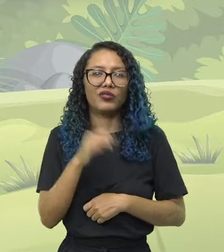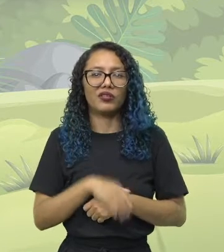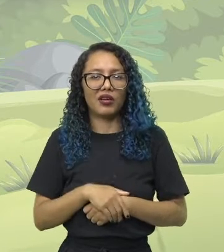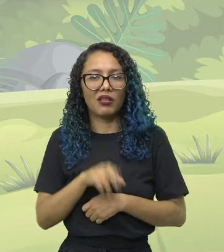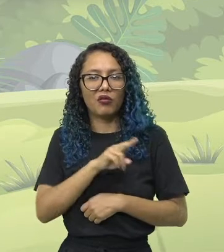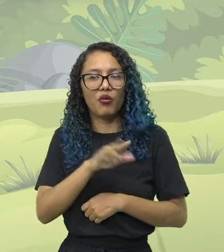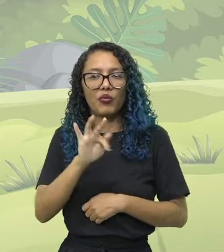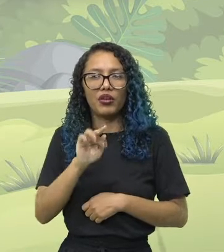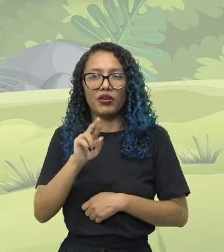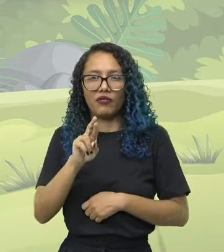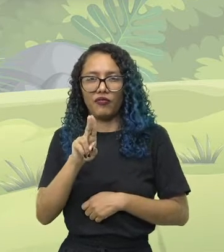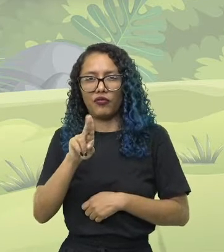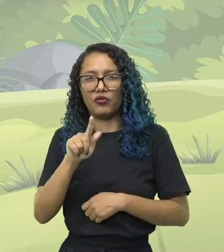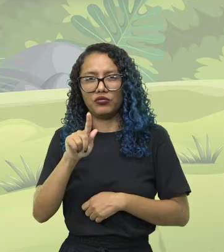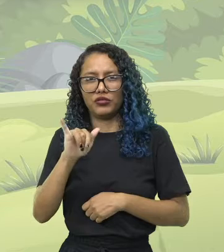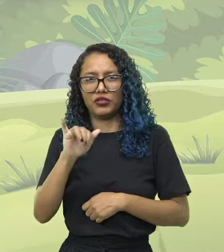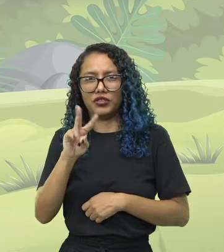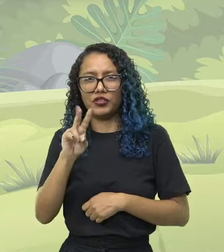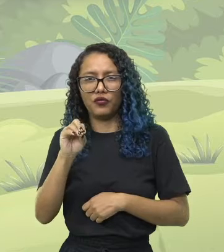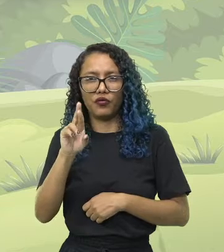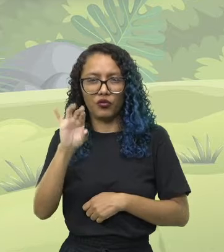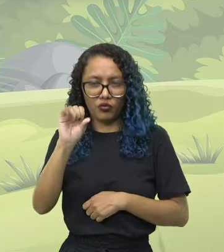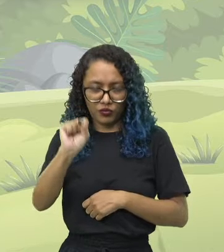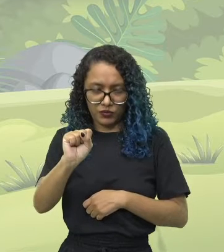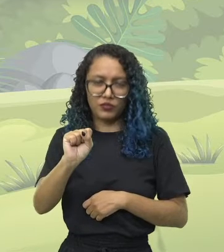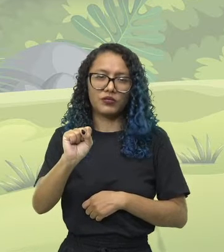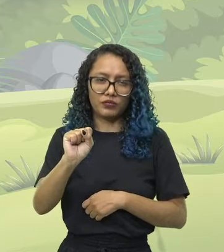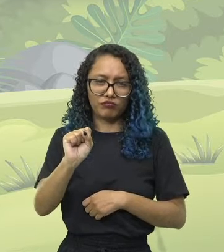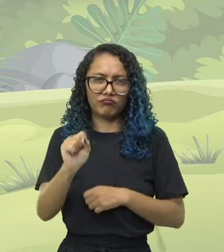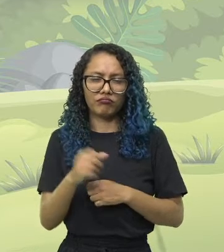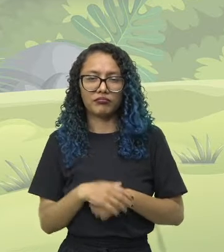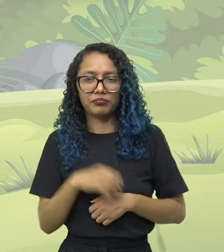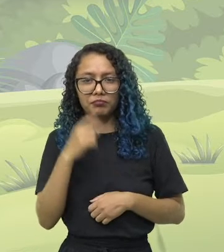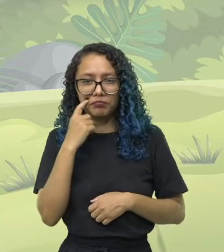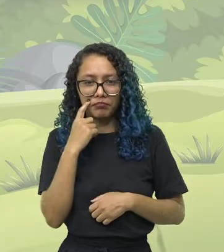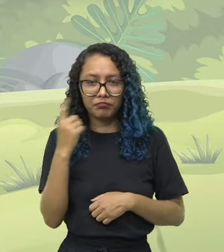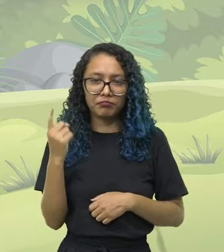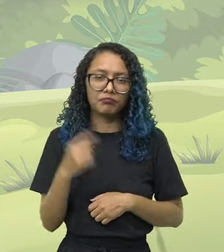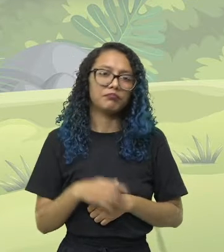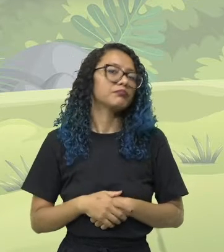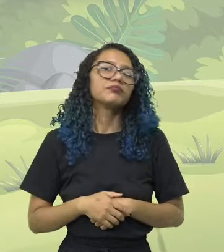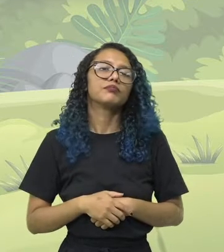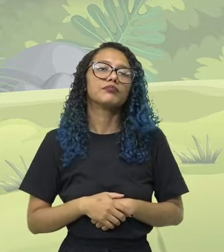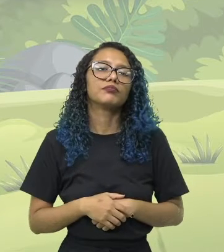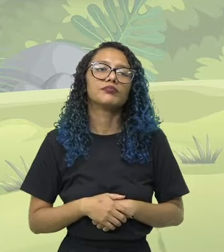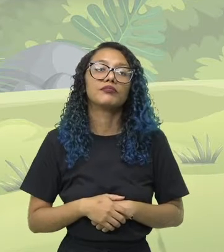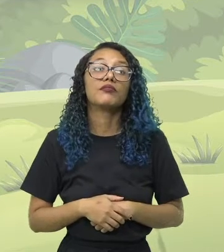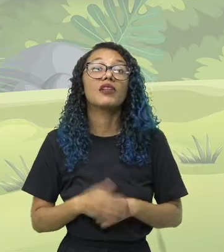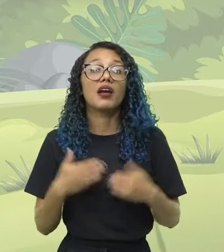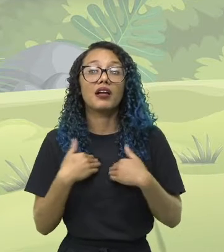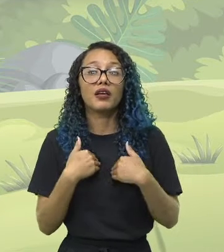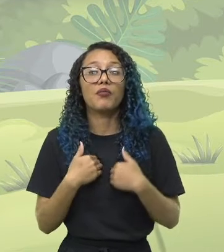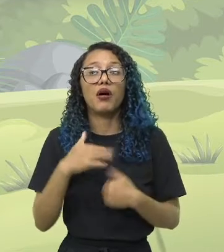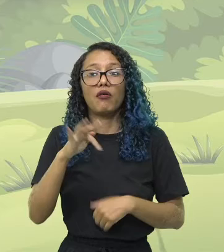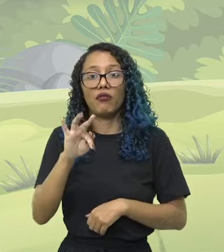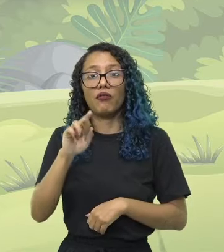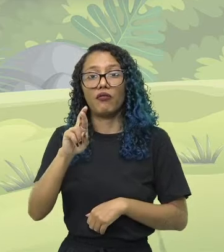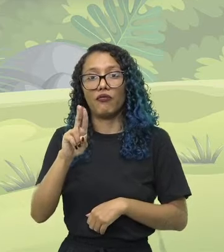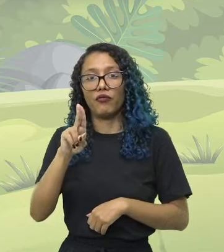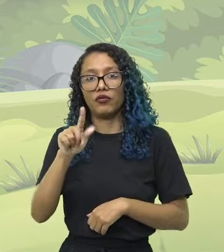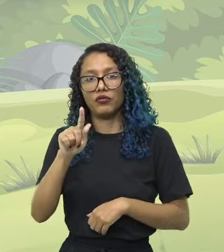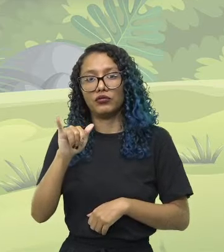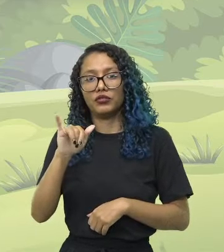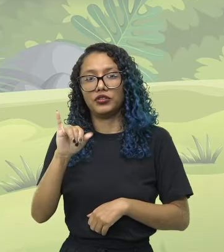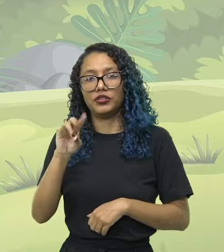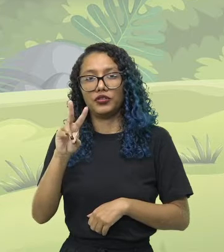comer frutos. Então, olha só a informação importante, volta só um pouquinho, né? Animais frugívoros, né? São